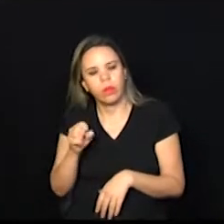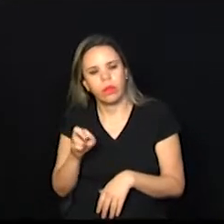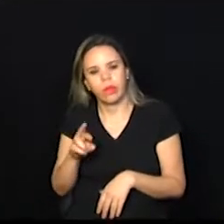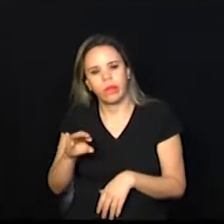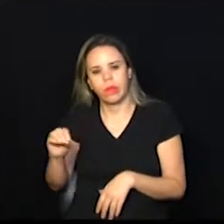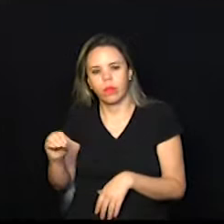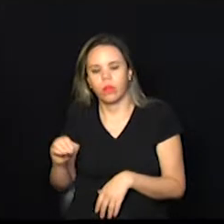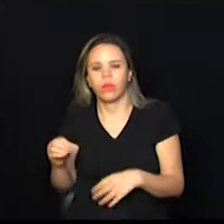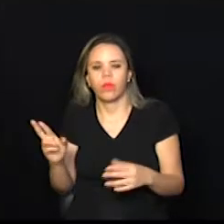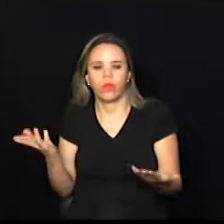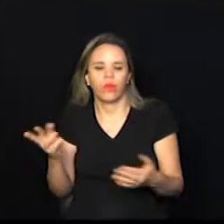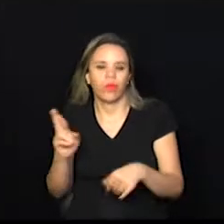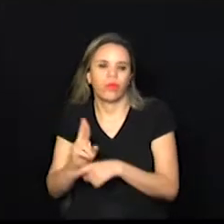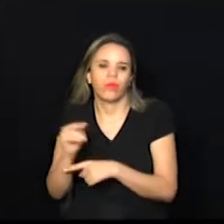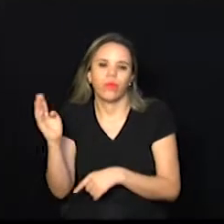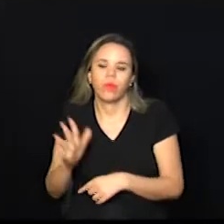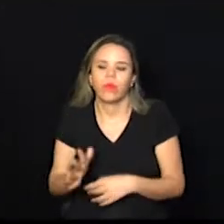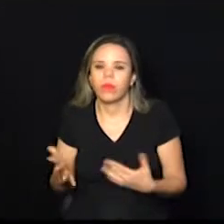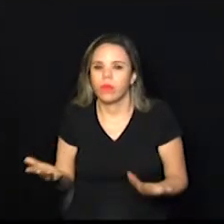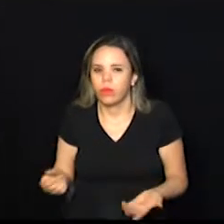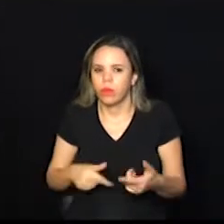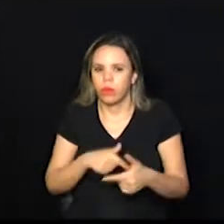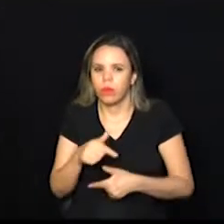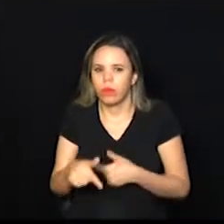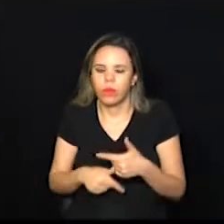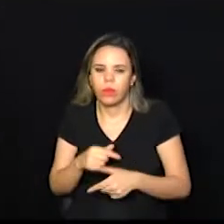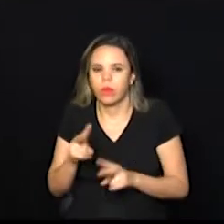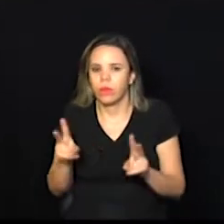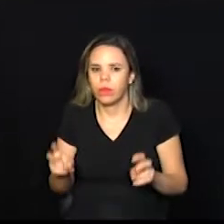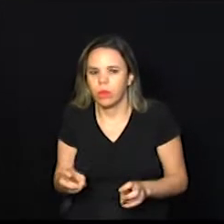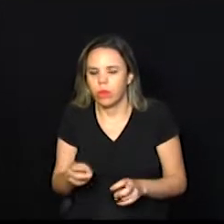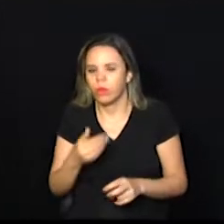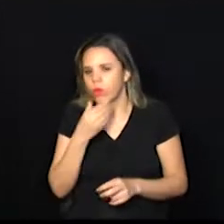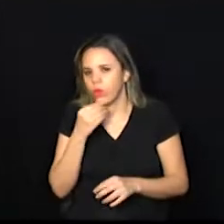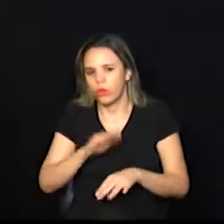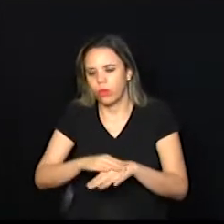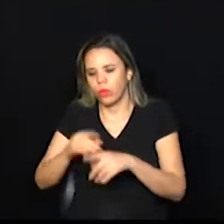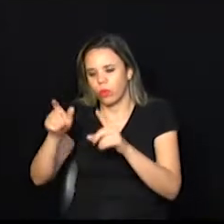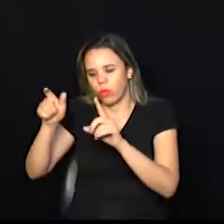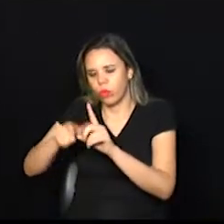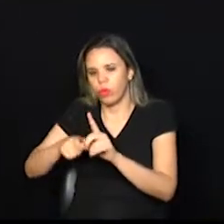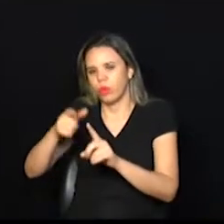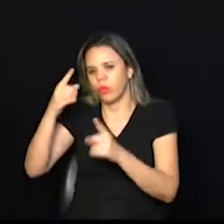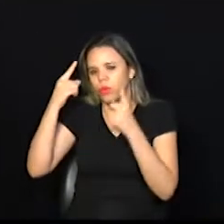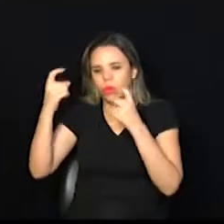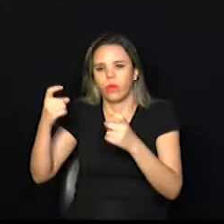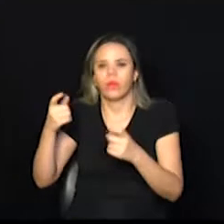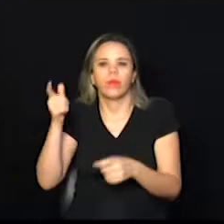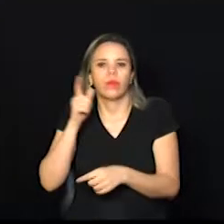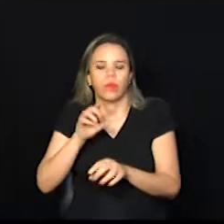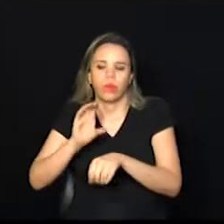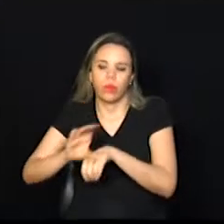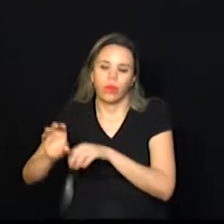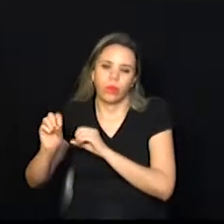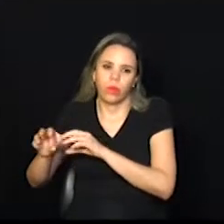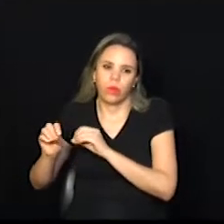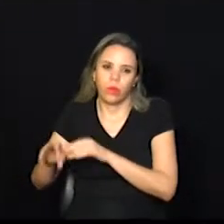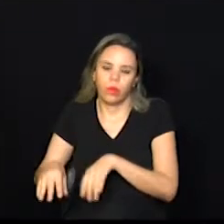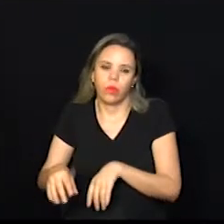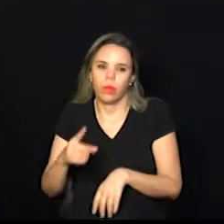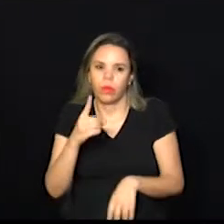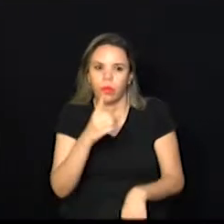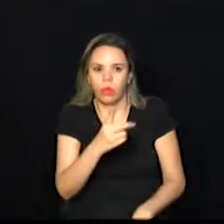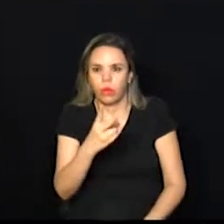referência hoje nacional, trabalhando a questão do homem, autor de violência. Então, a gente conseguiu capacitar